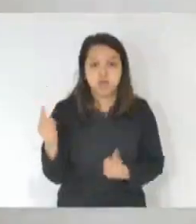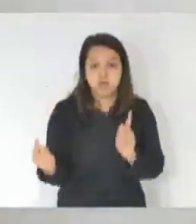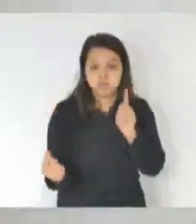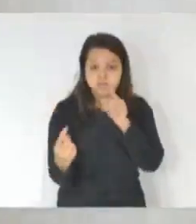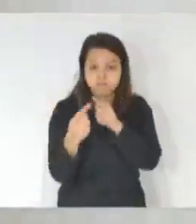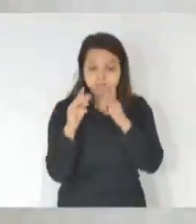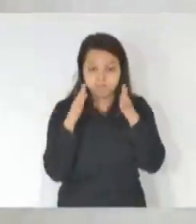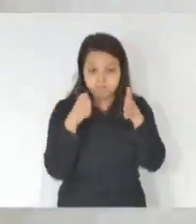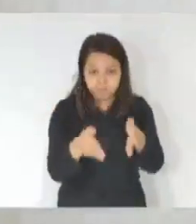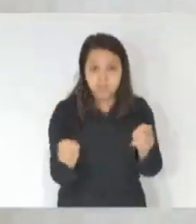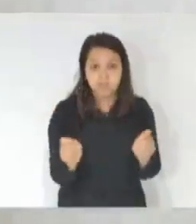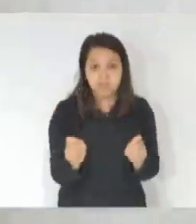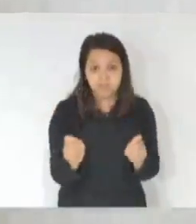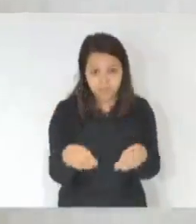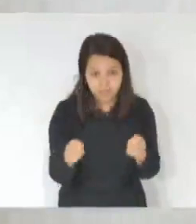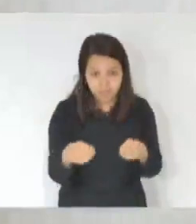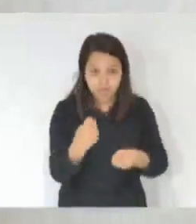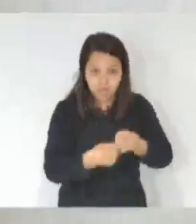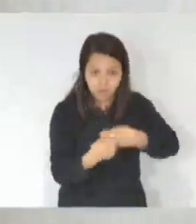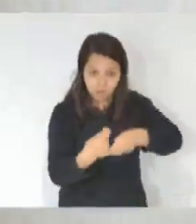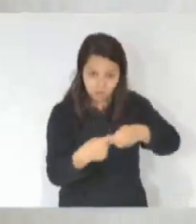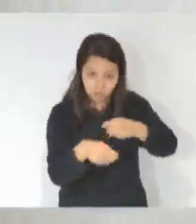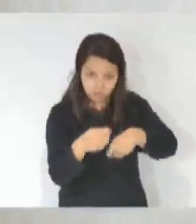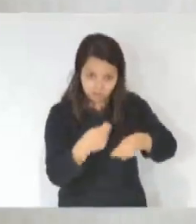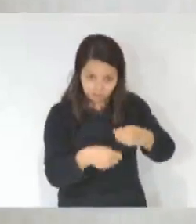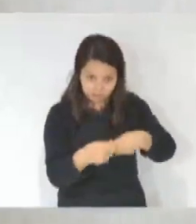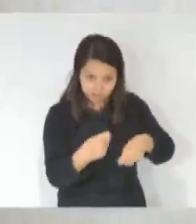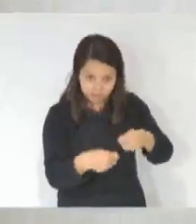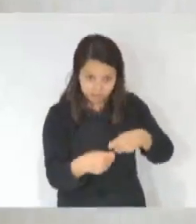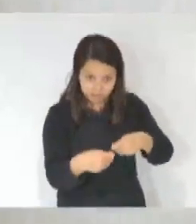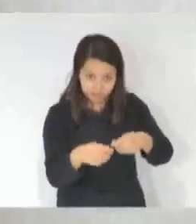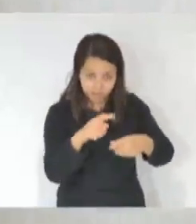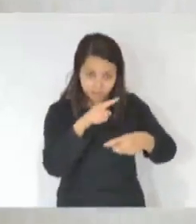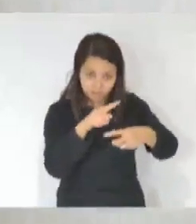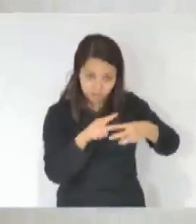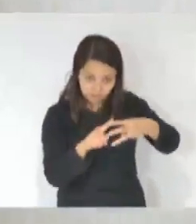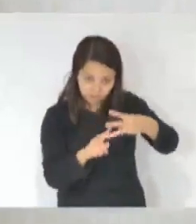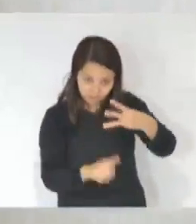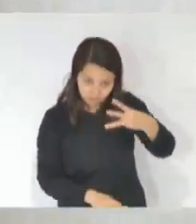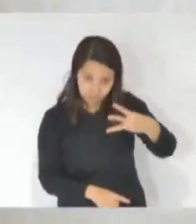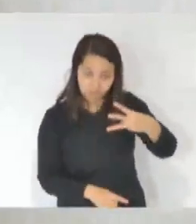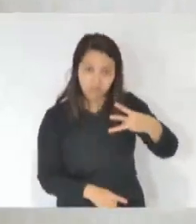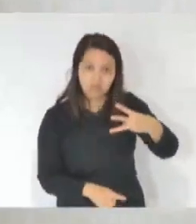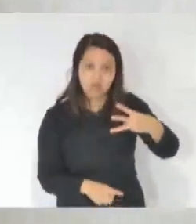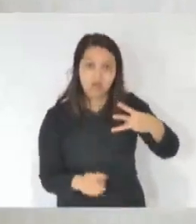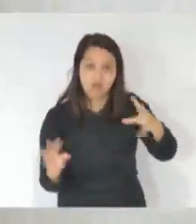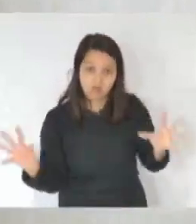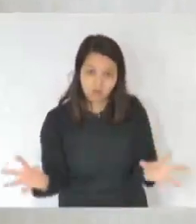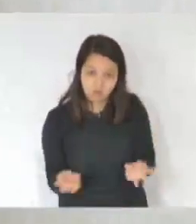perspectiva econômica. São essas três esferas que compõem, de fato, os ODSs.